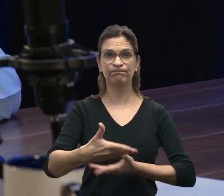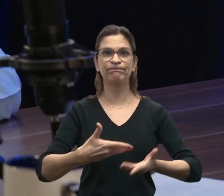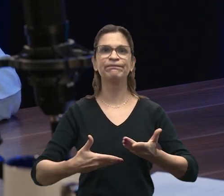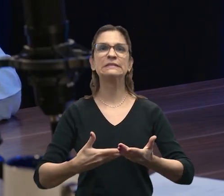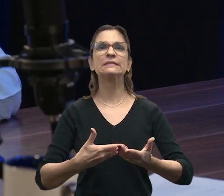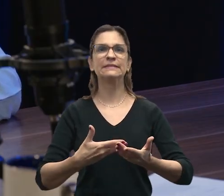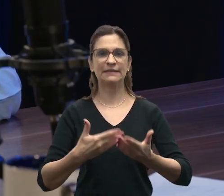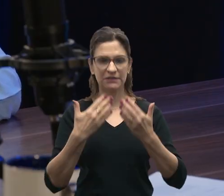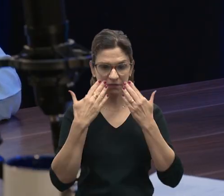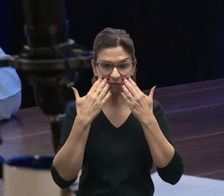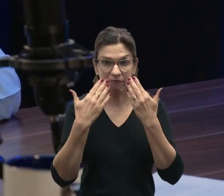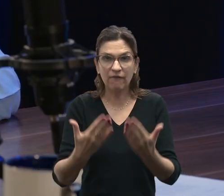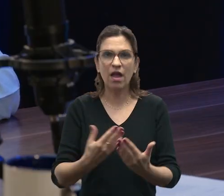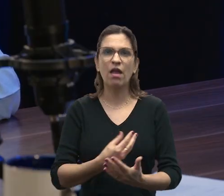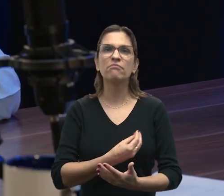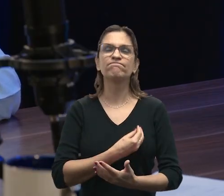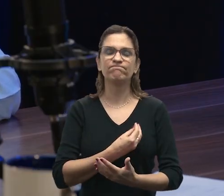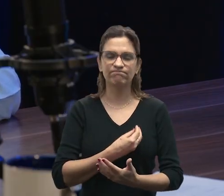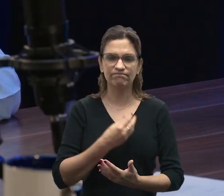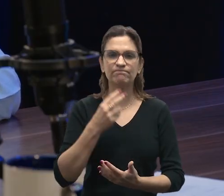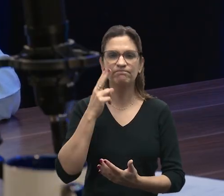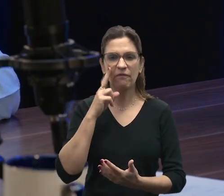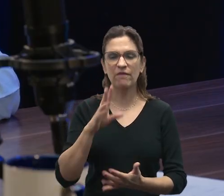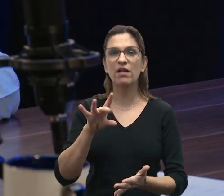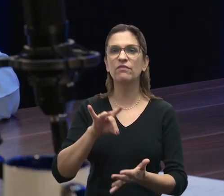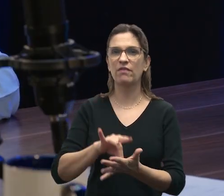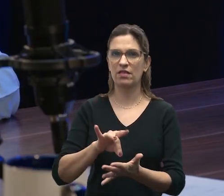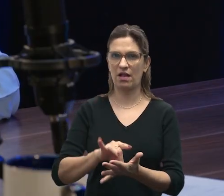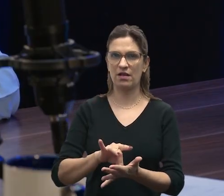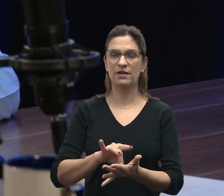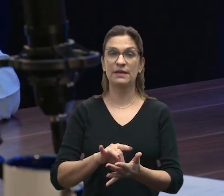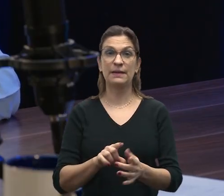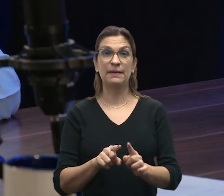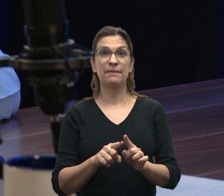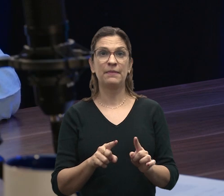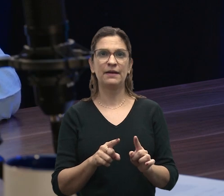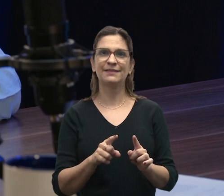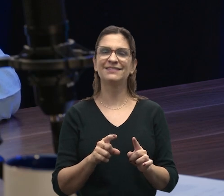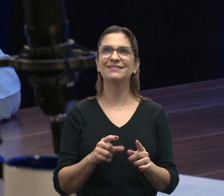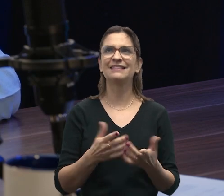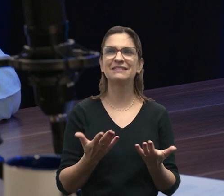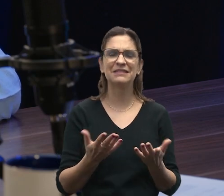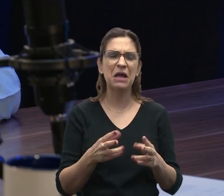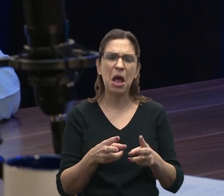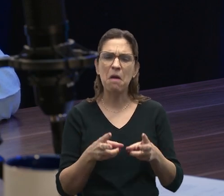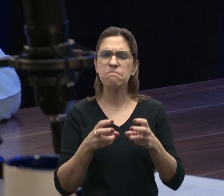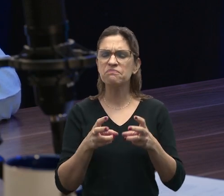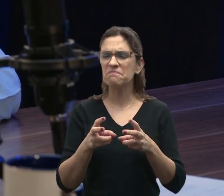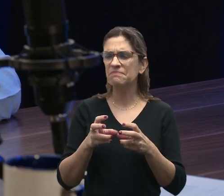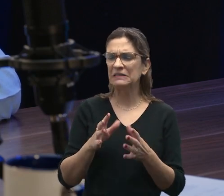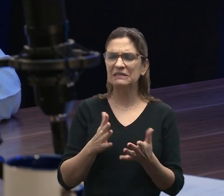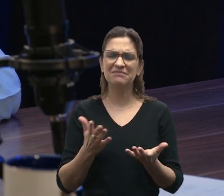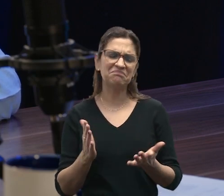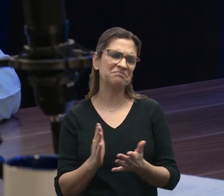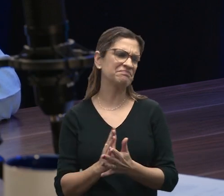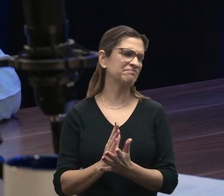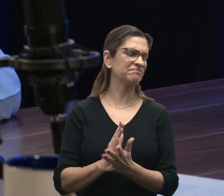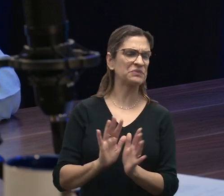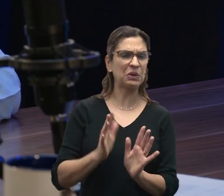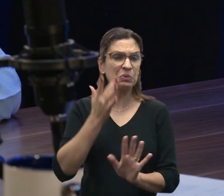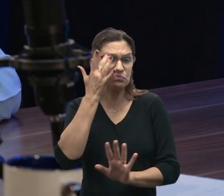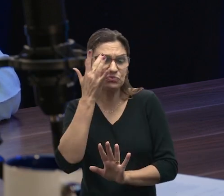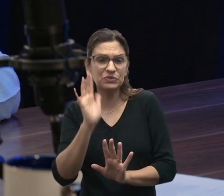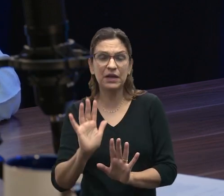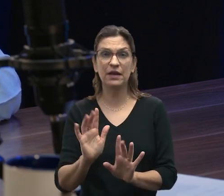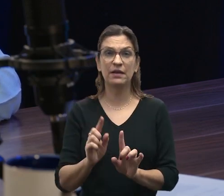gente nem percebe, porque você tem tanta convicção de que aquilo é uma circunstância que você